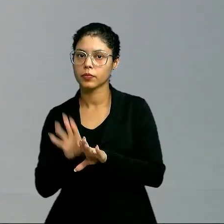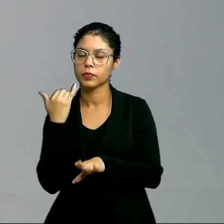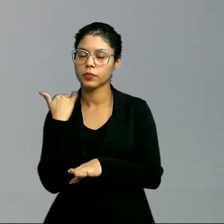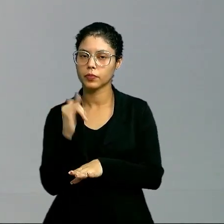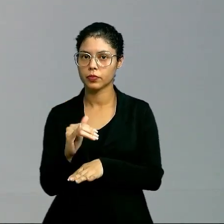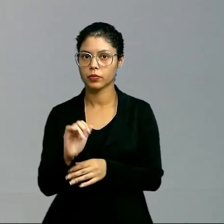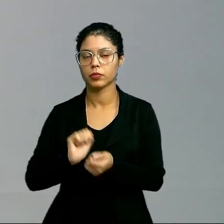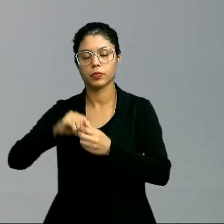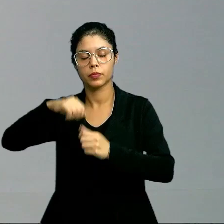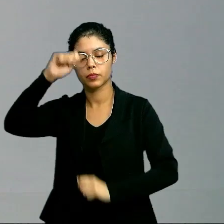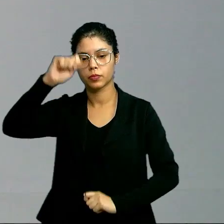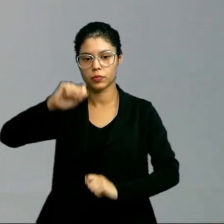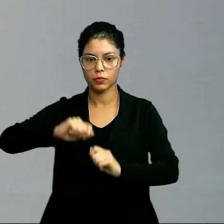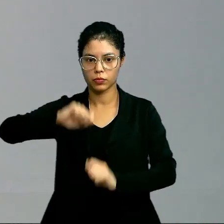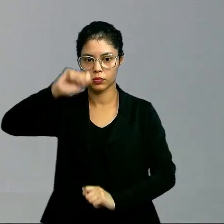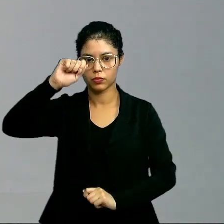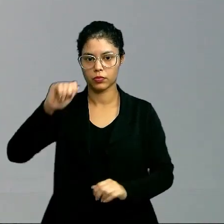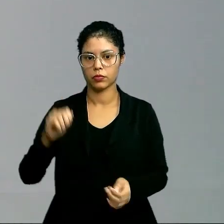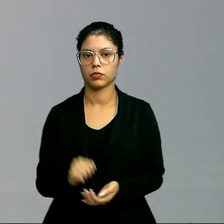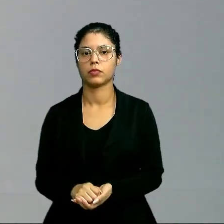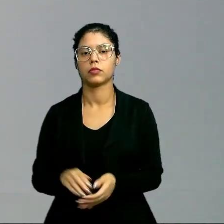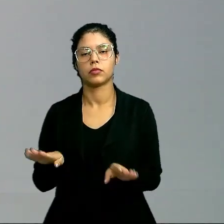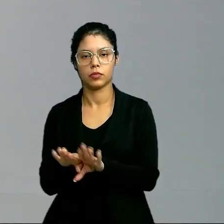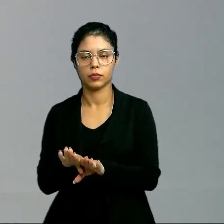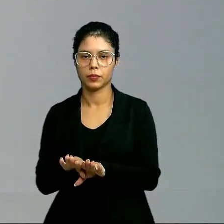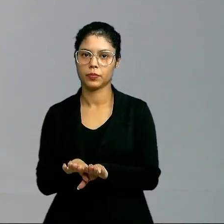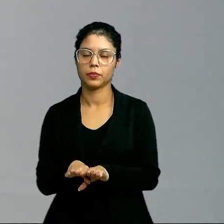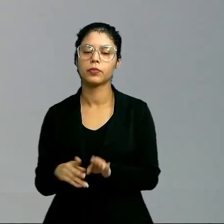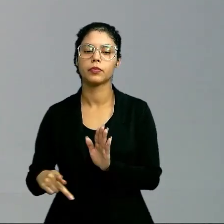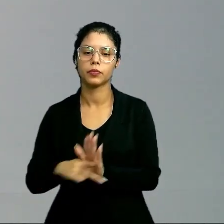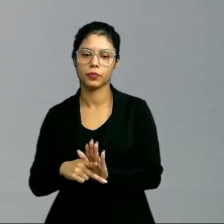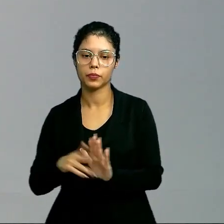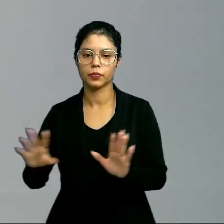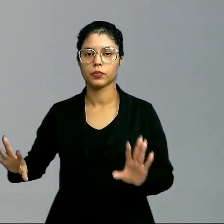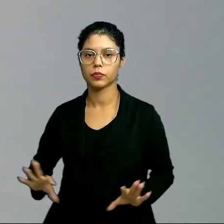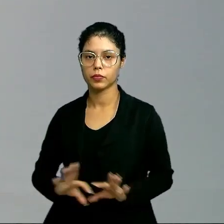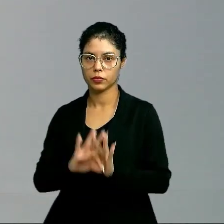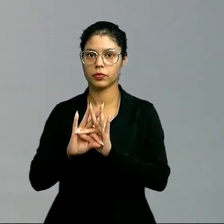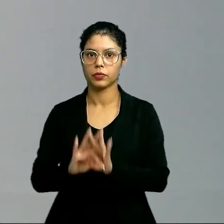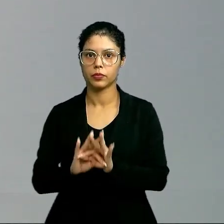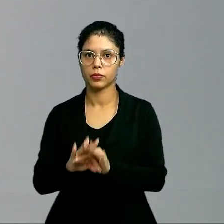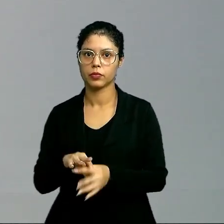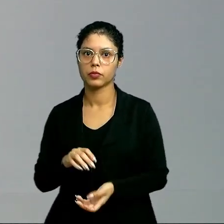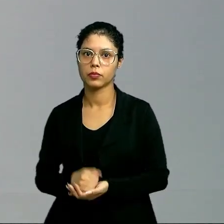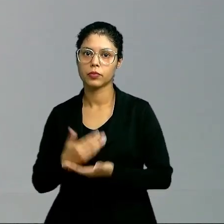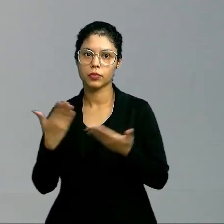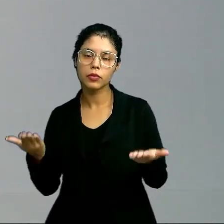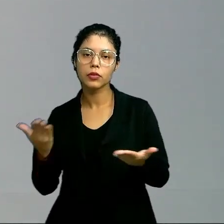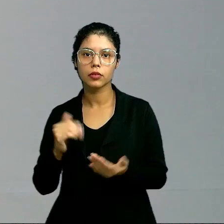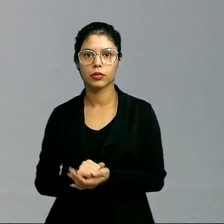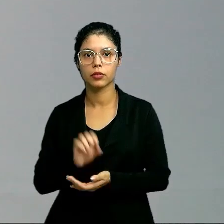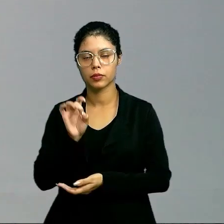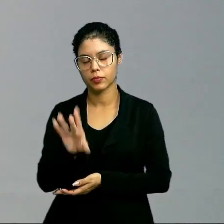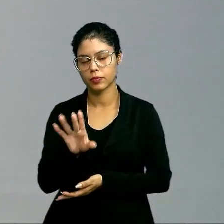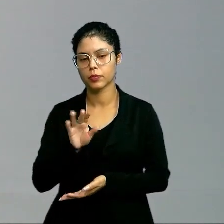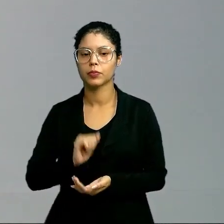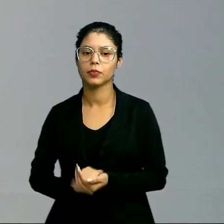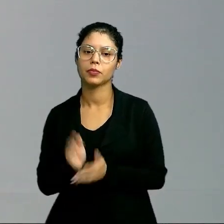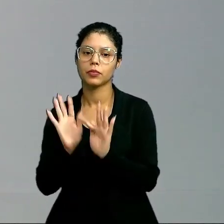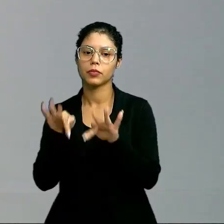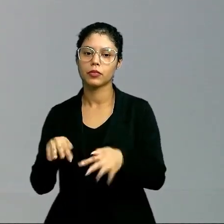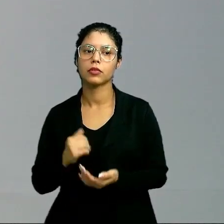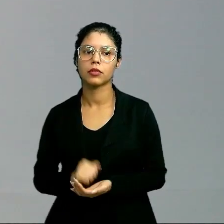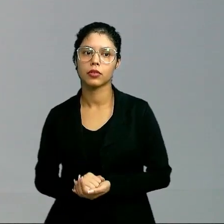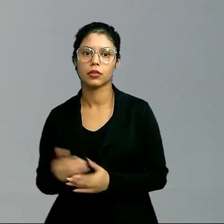energia elástica, ou seja, ao comprimir um elástico relacionado, por exemplo, a uma mola. Então, por hoje, ficamos